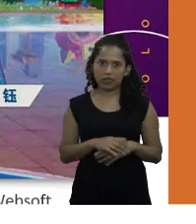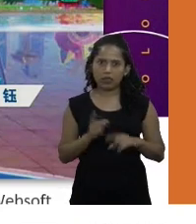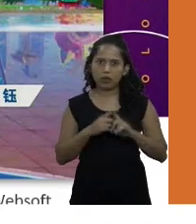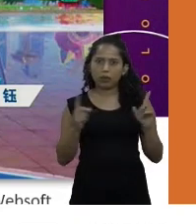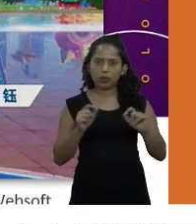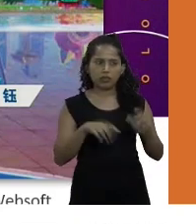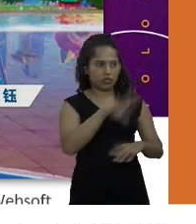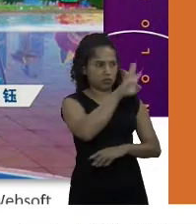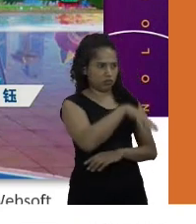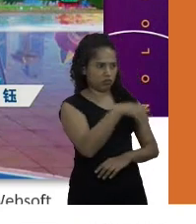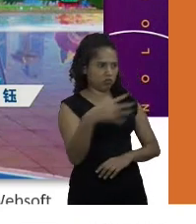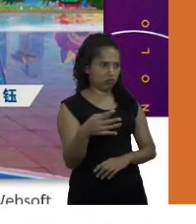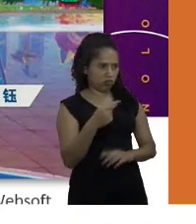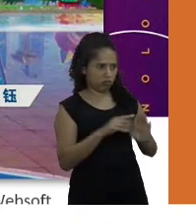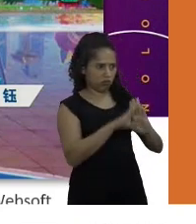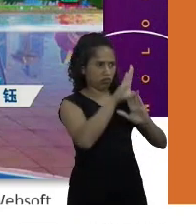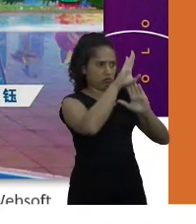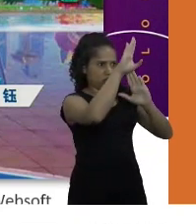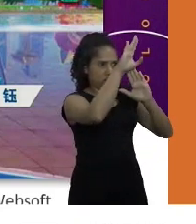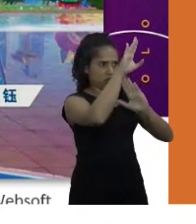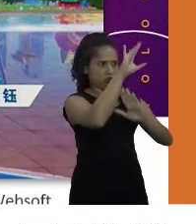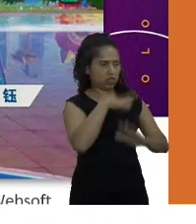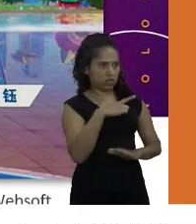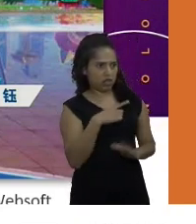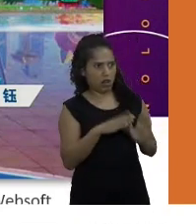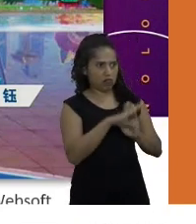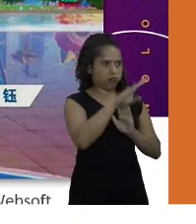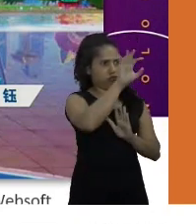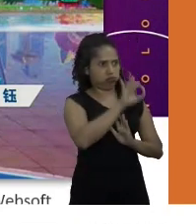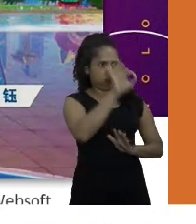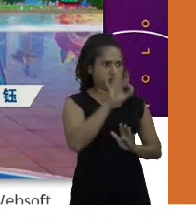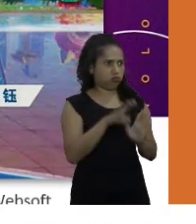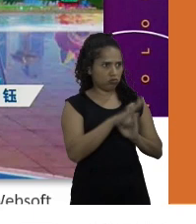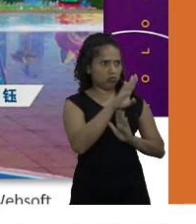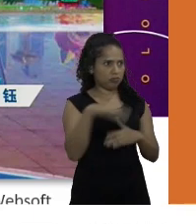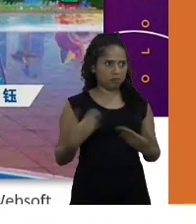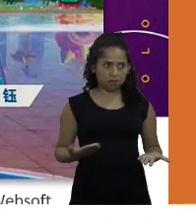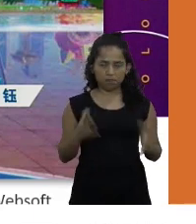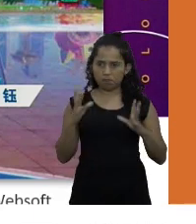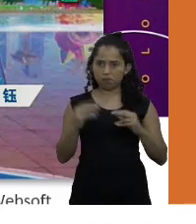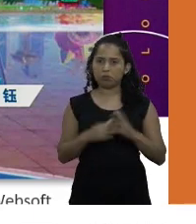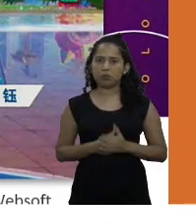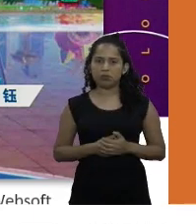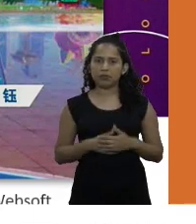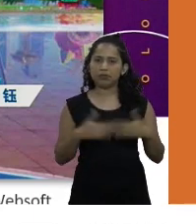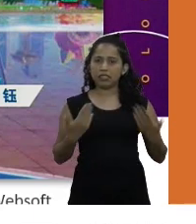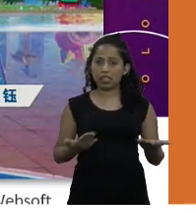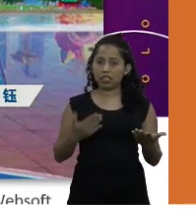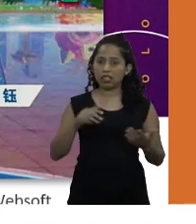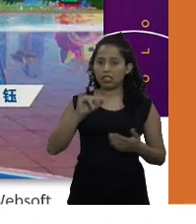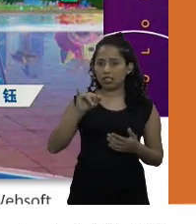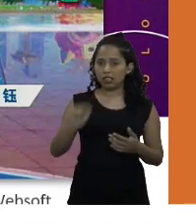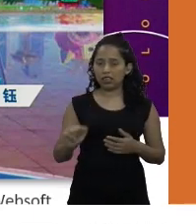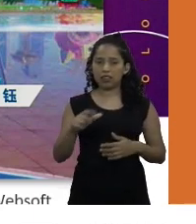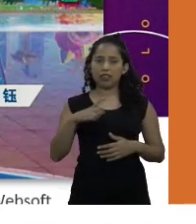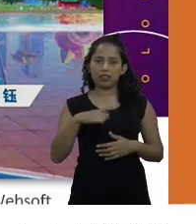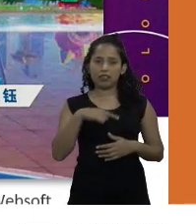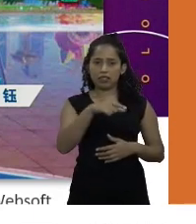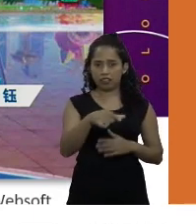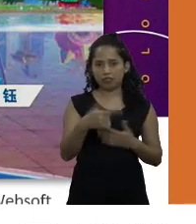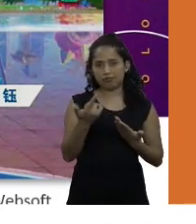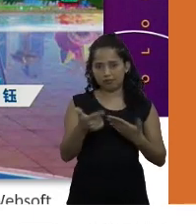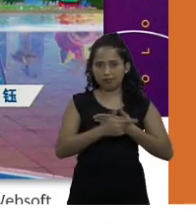planilha, se cresceu, quanto por cento que cresceu e tudo mais. Daí, olha só, a inteligência artificial vem fazer esse